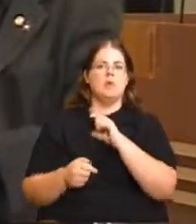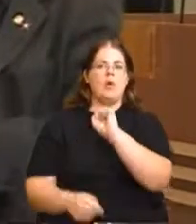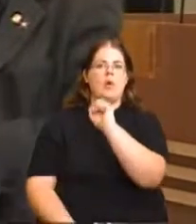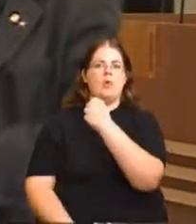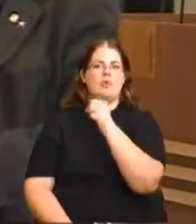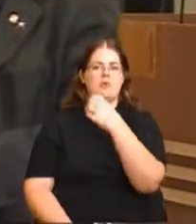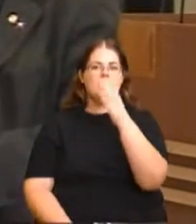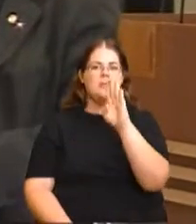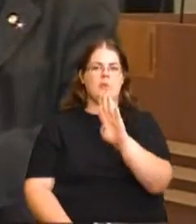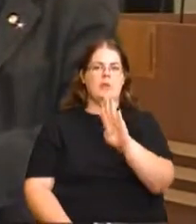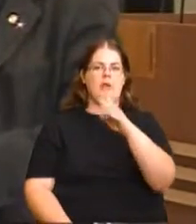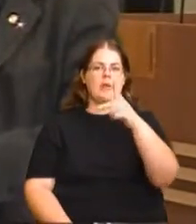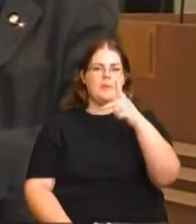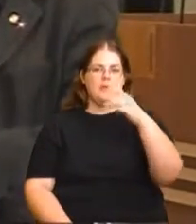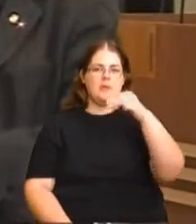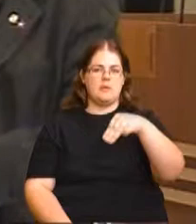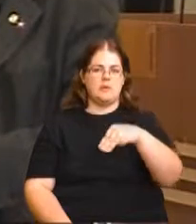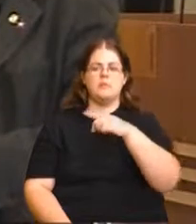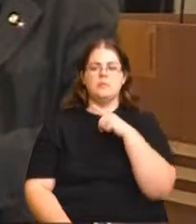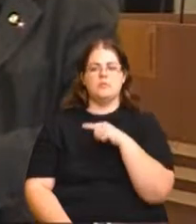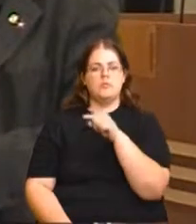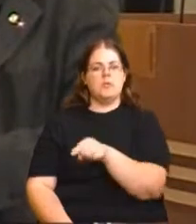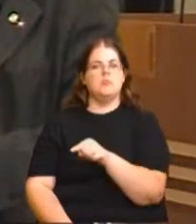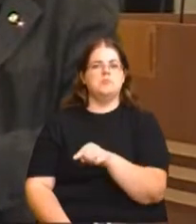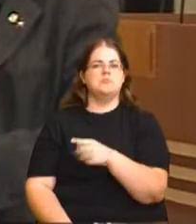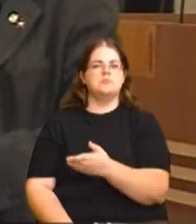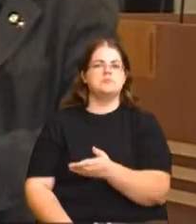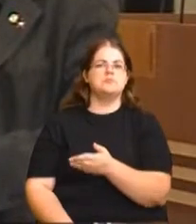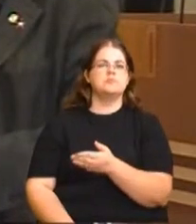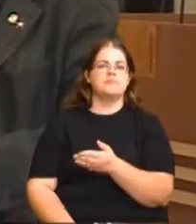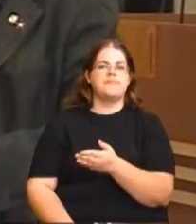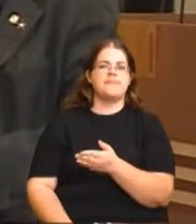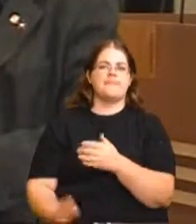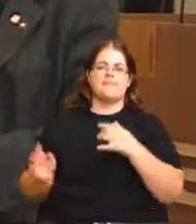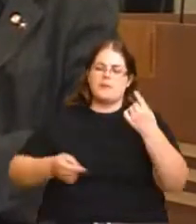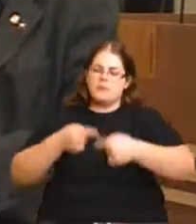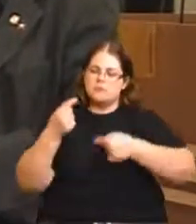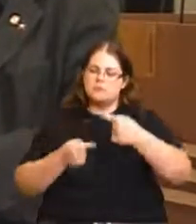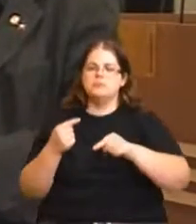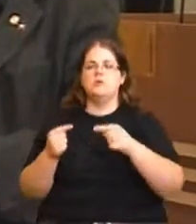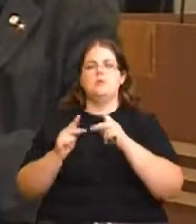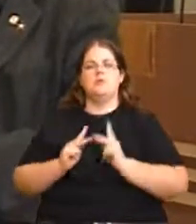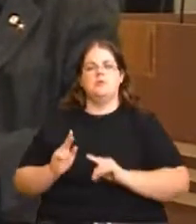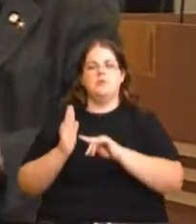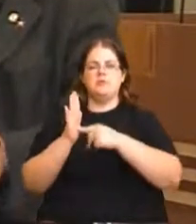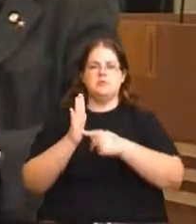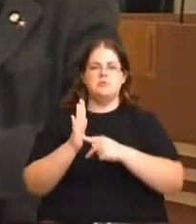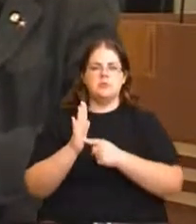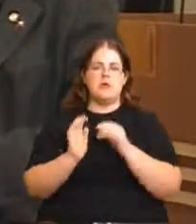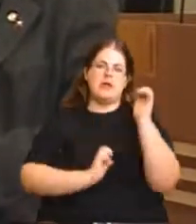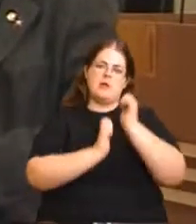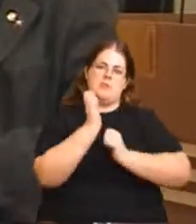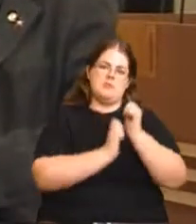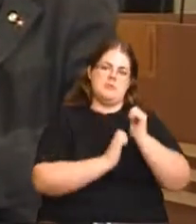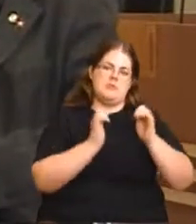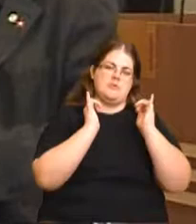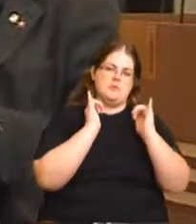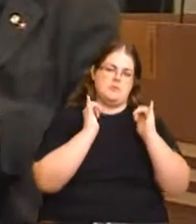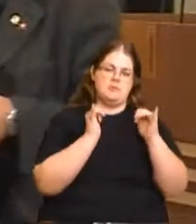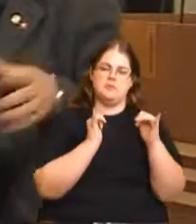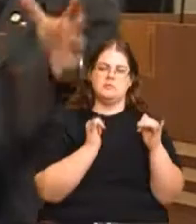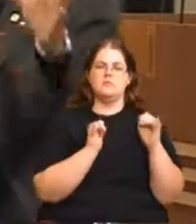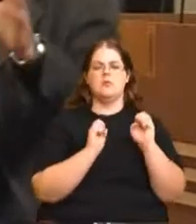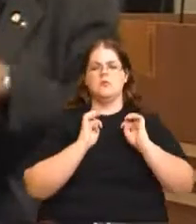o 8º Batalhão, é lá, né? Então, toda essa situação que nós possamos discutir junto com o pessoal do sindicato, com os empresários do transporte